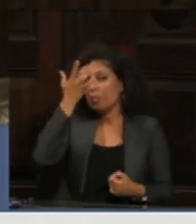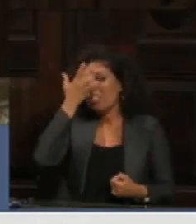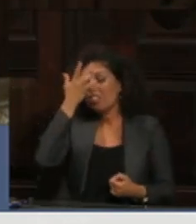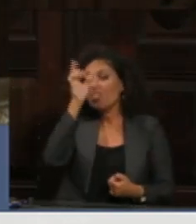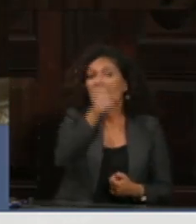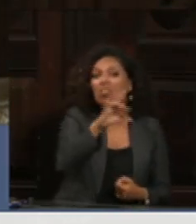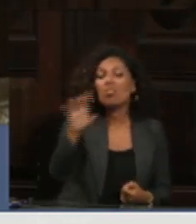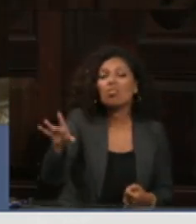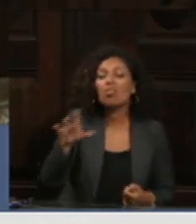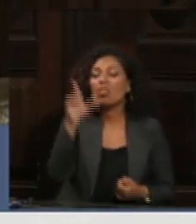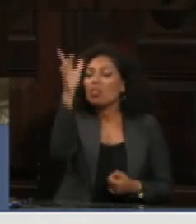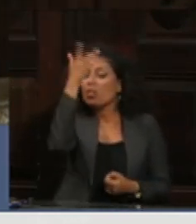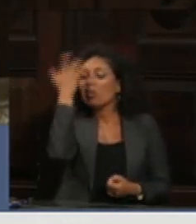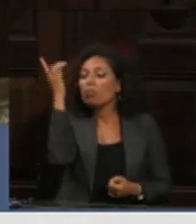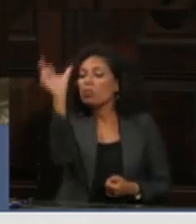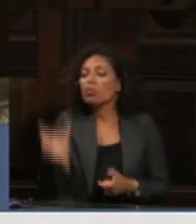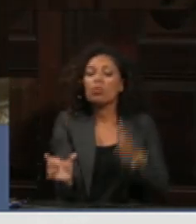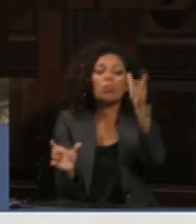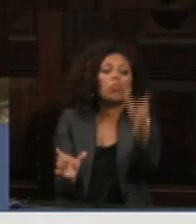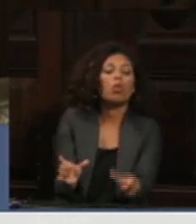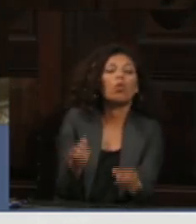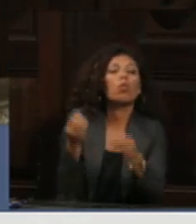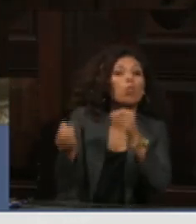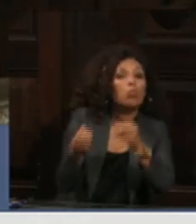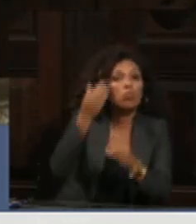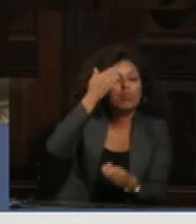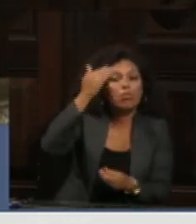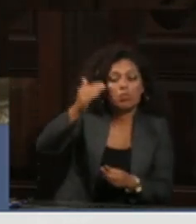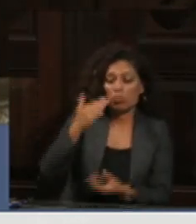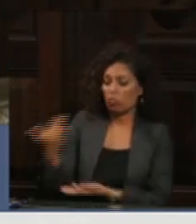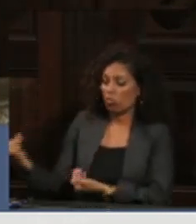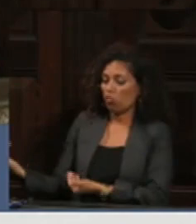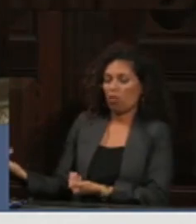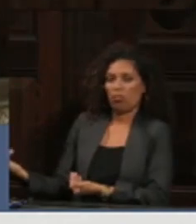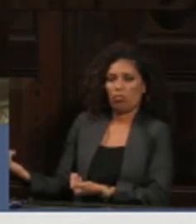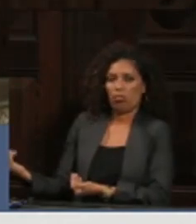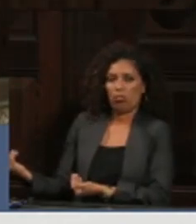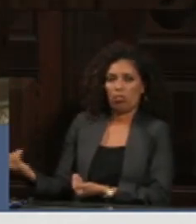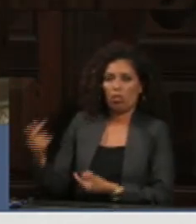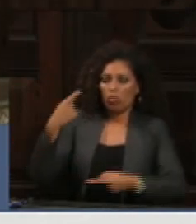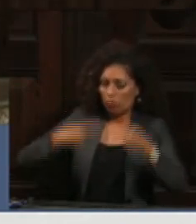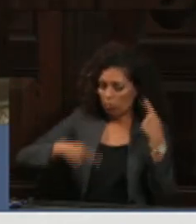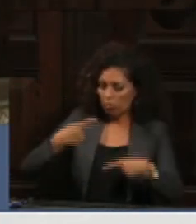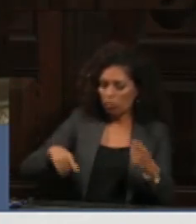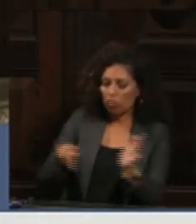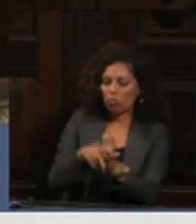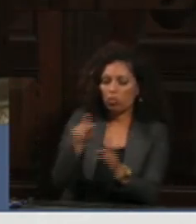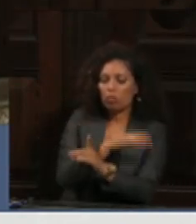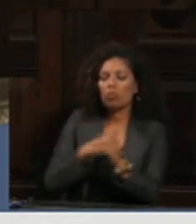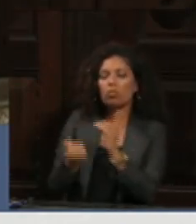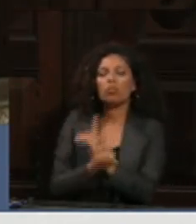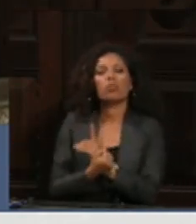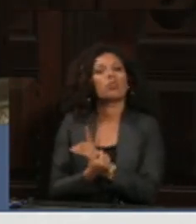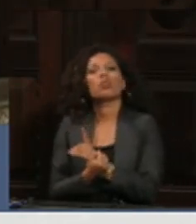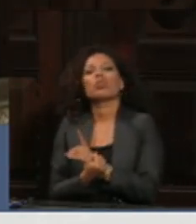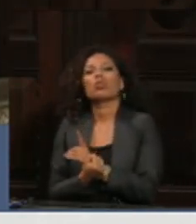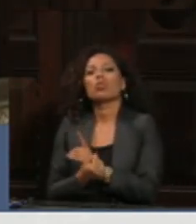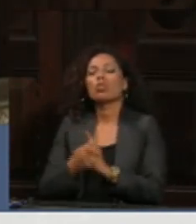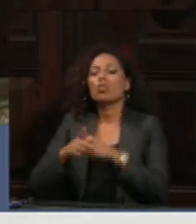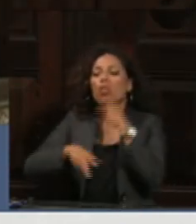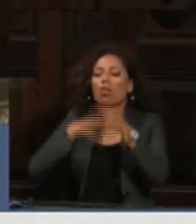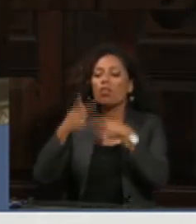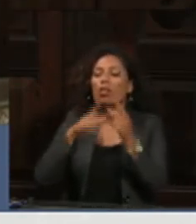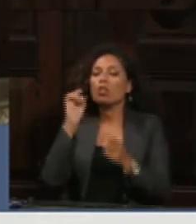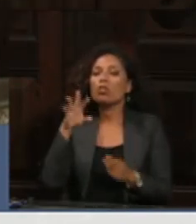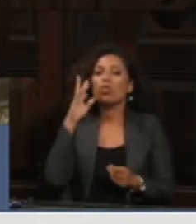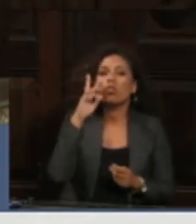em especial dos nossos estudantes. As competências socioemocionais, elas perpassam não só por sentir o